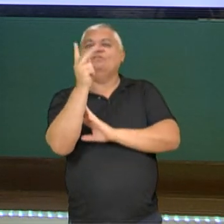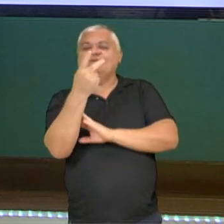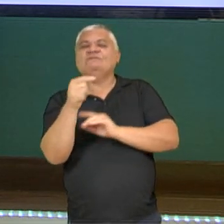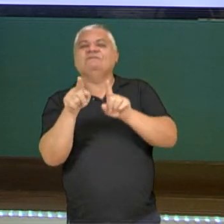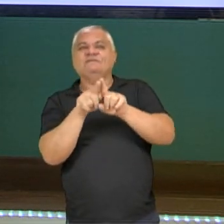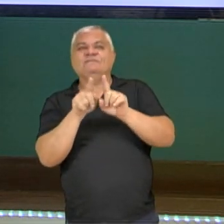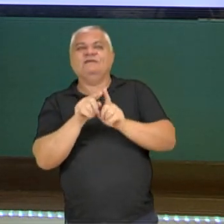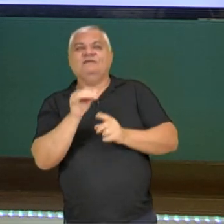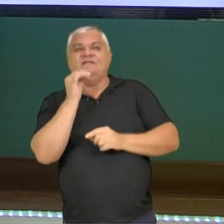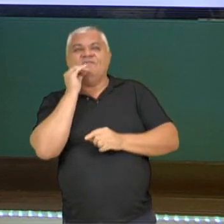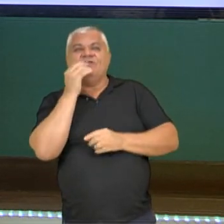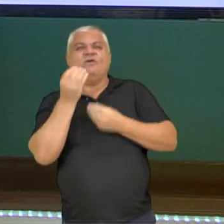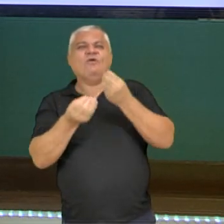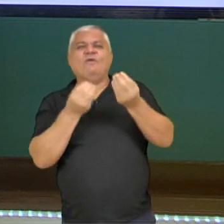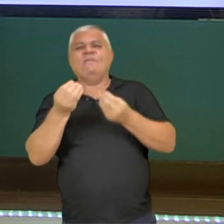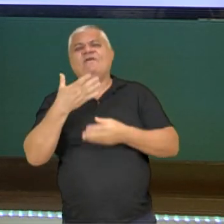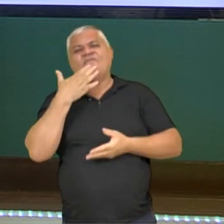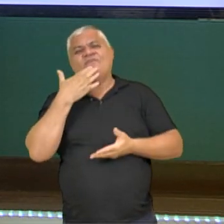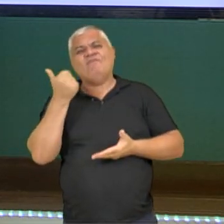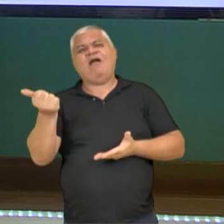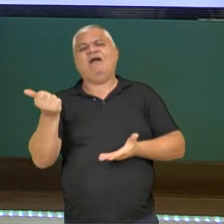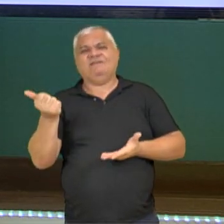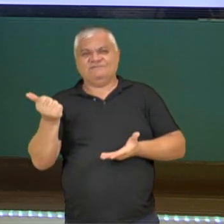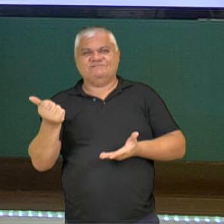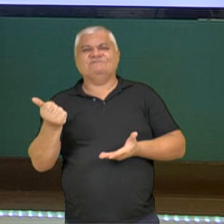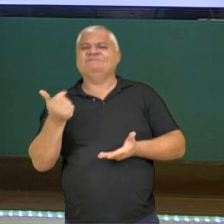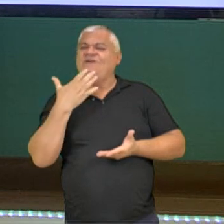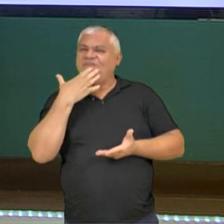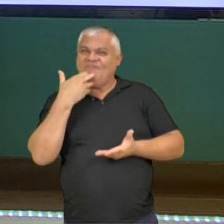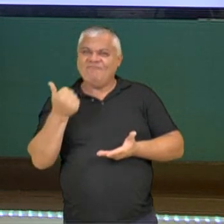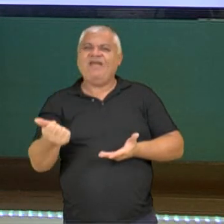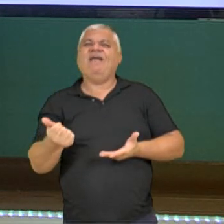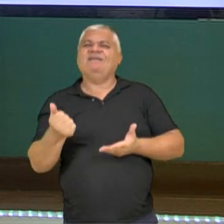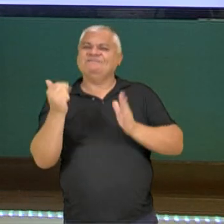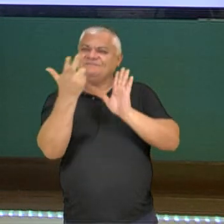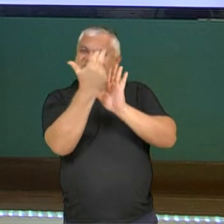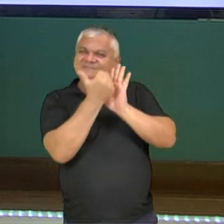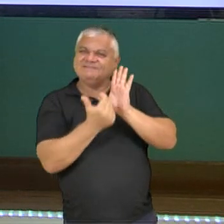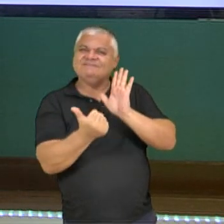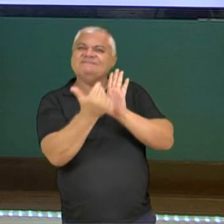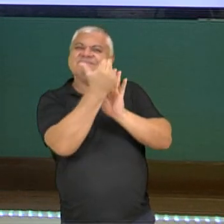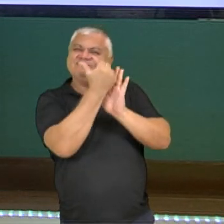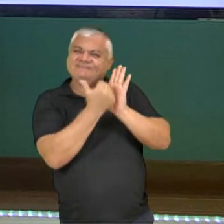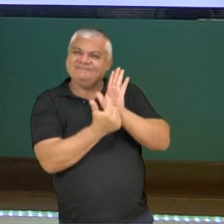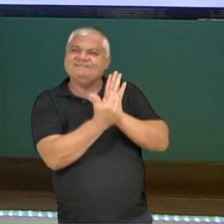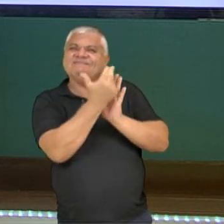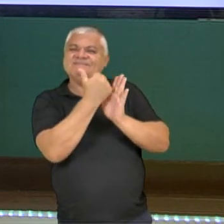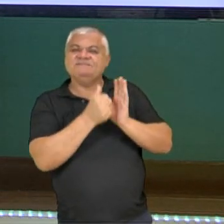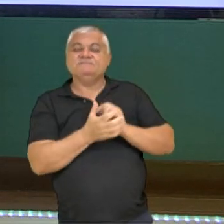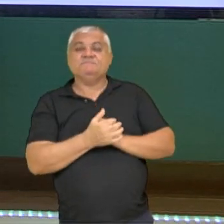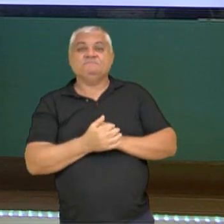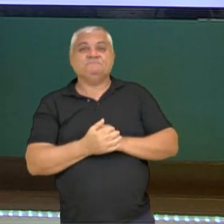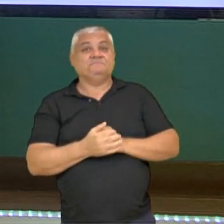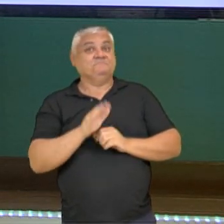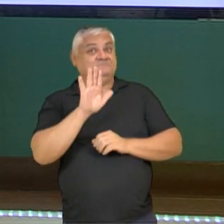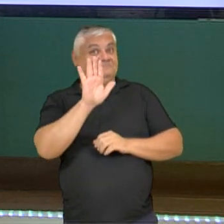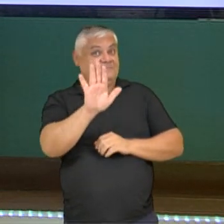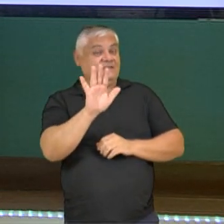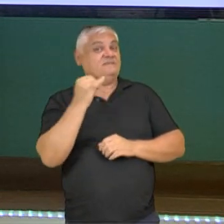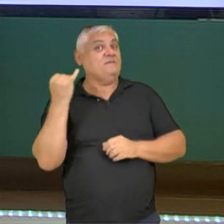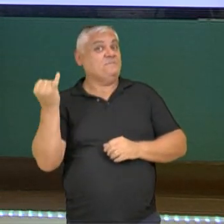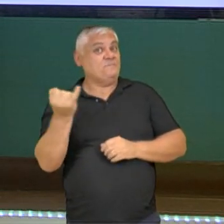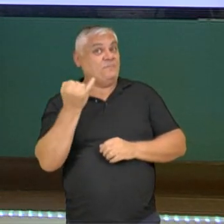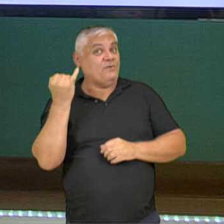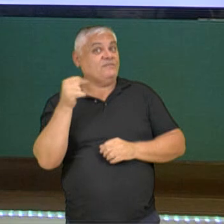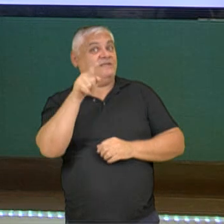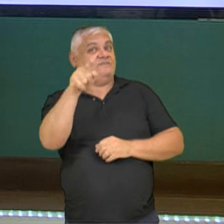a ele. Veja como é muito mais tranquilo, mais fácil desenhar uma estrutura como esta aqui. Agora, importante